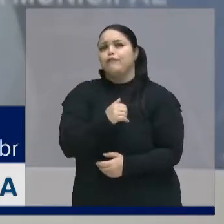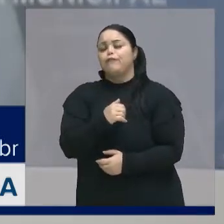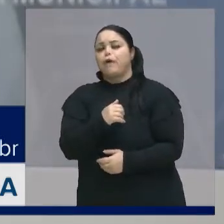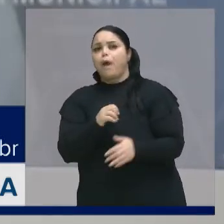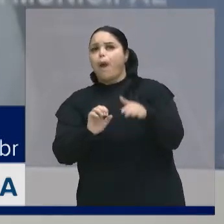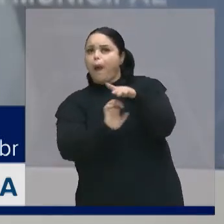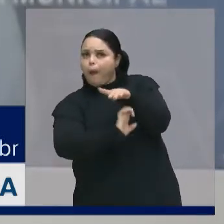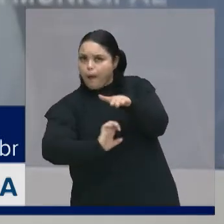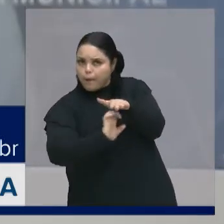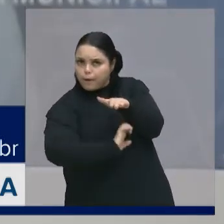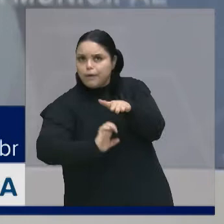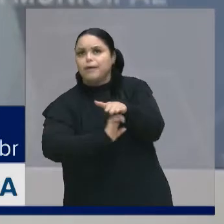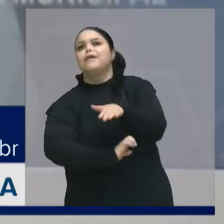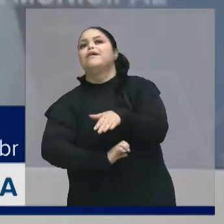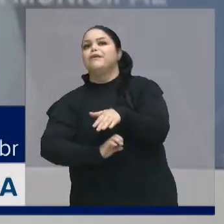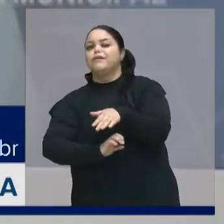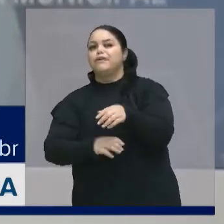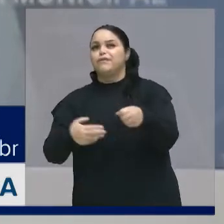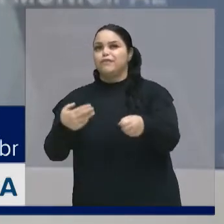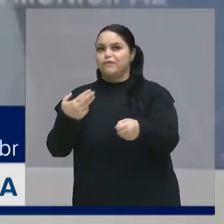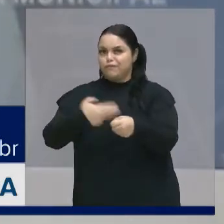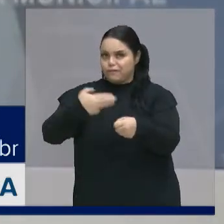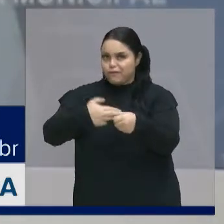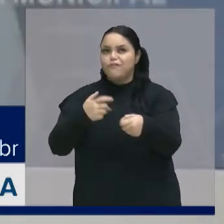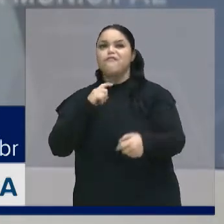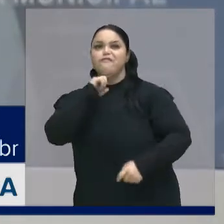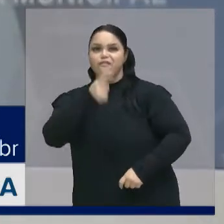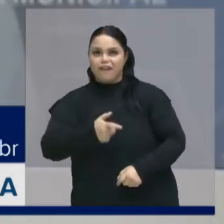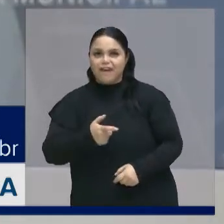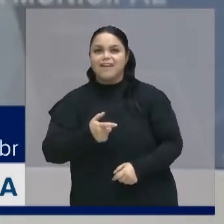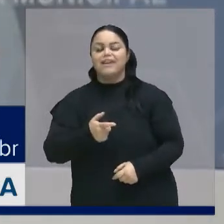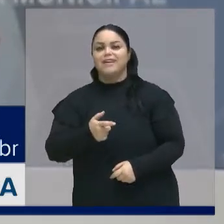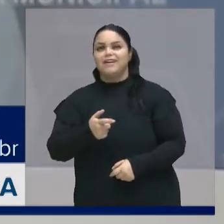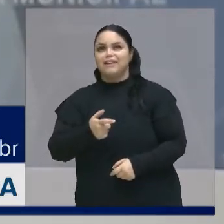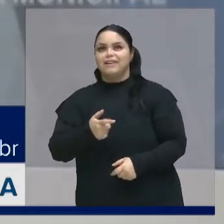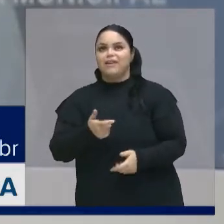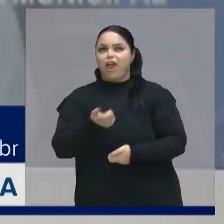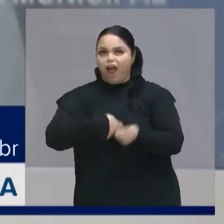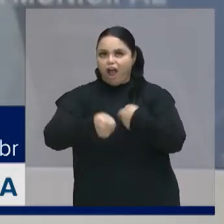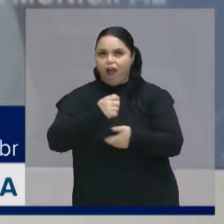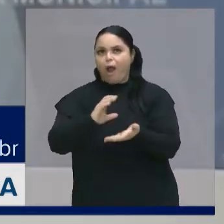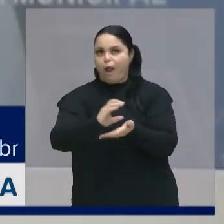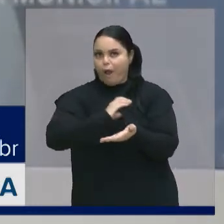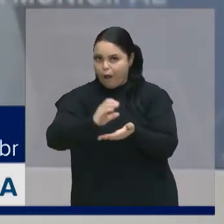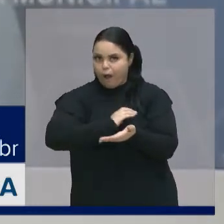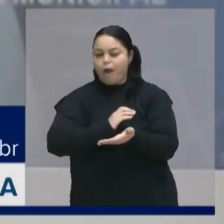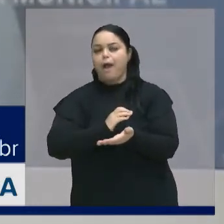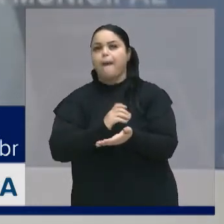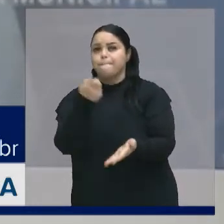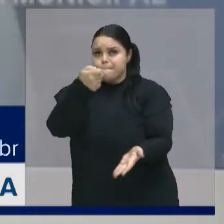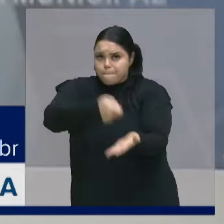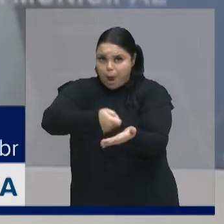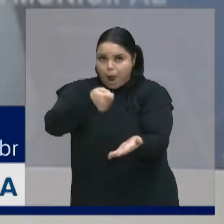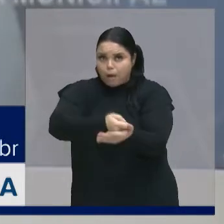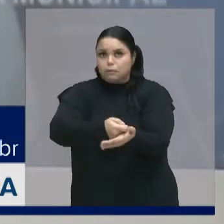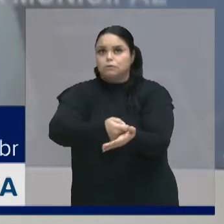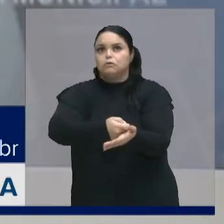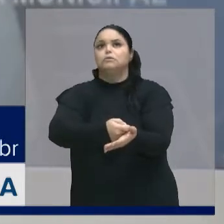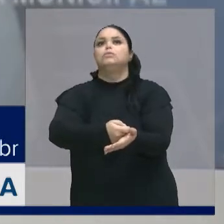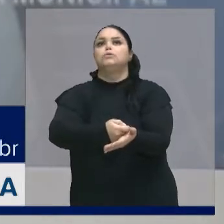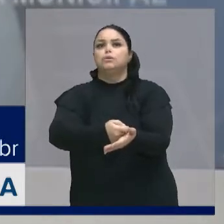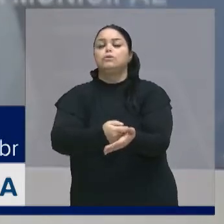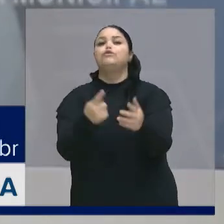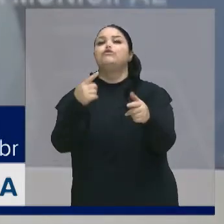empreendedor. O município vai conseguir, então, que esse recurso, quando o empreendedor paga a taxa, fique